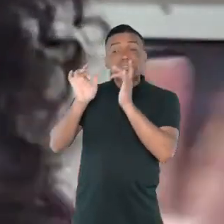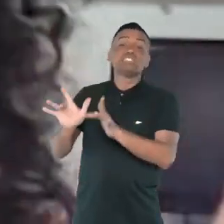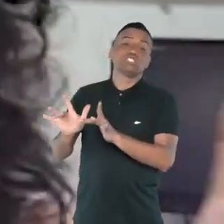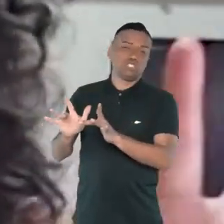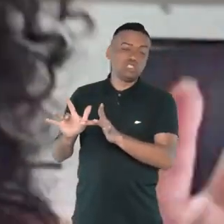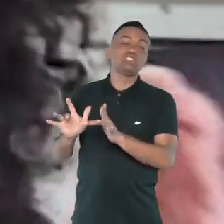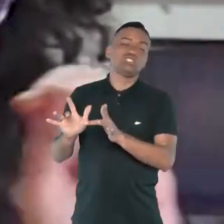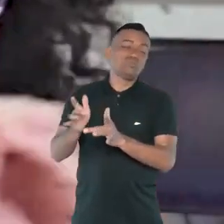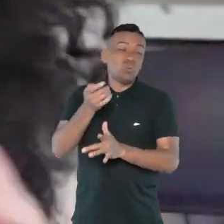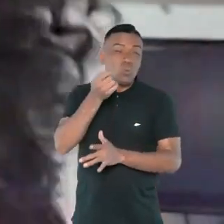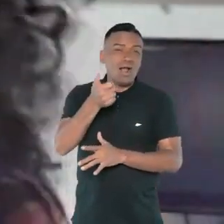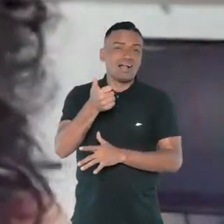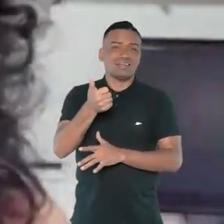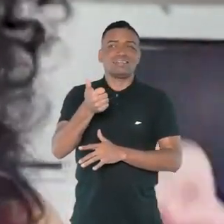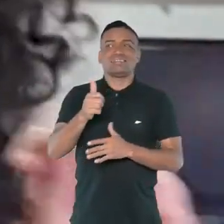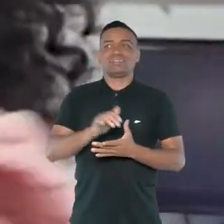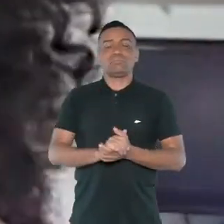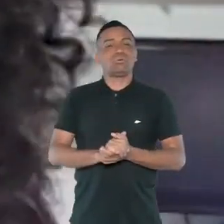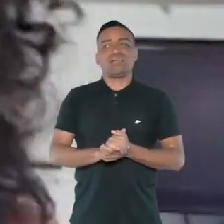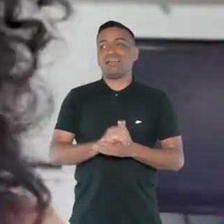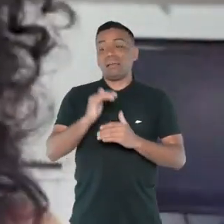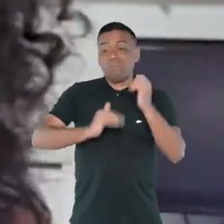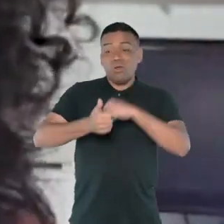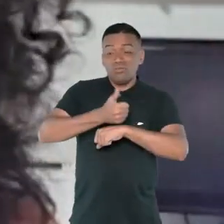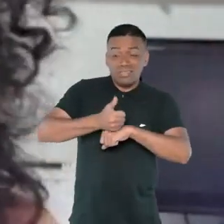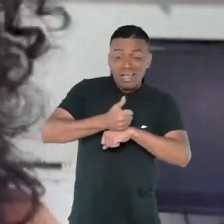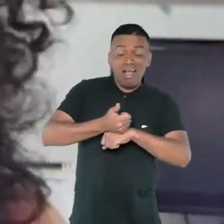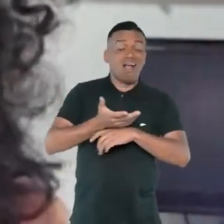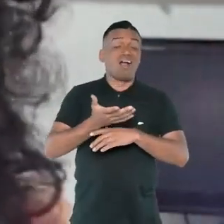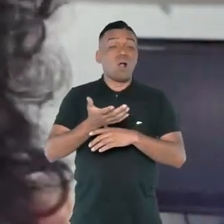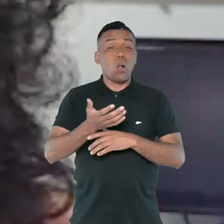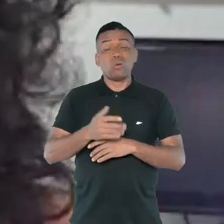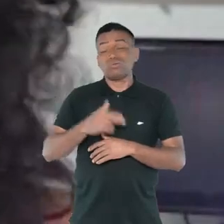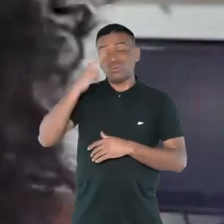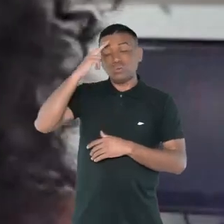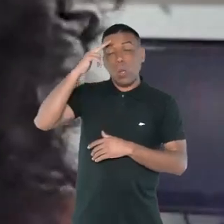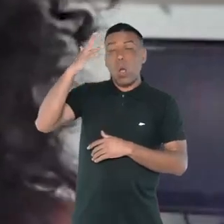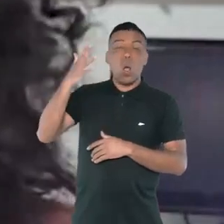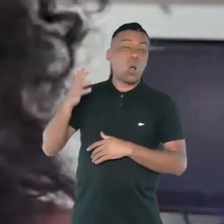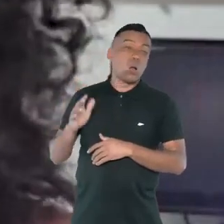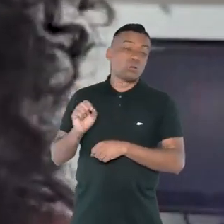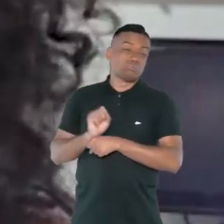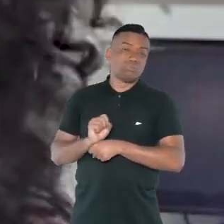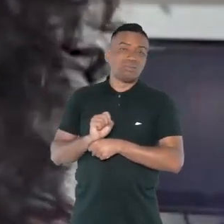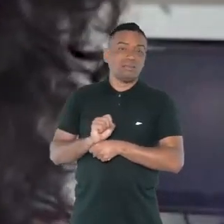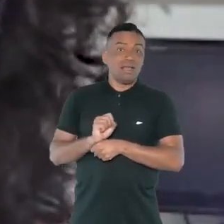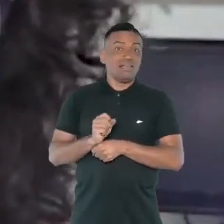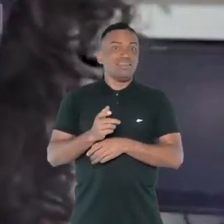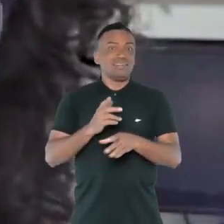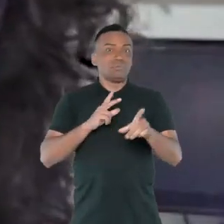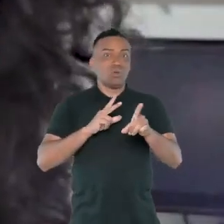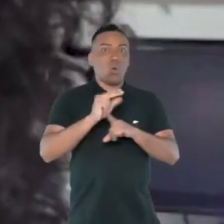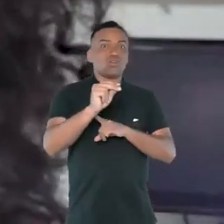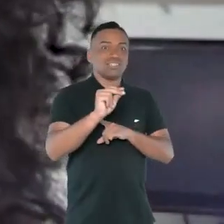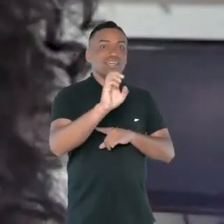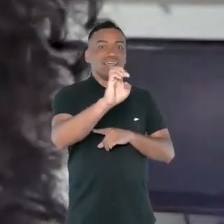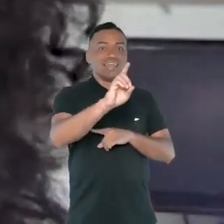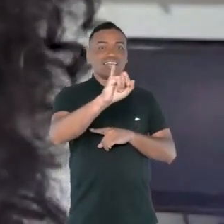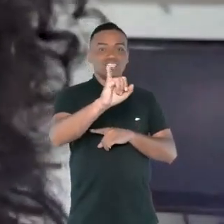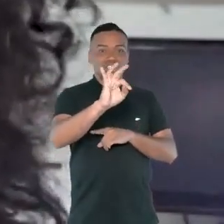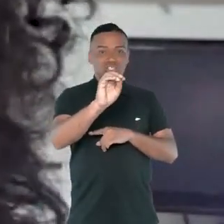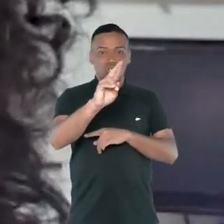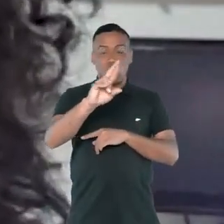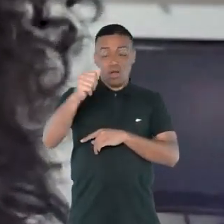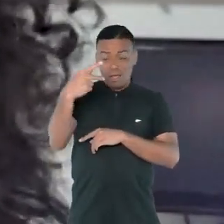Foram anos meio que quase desisti um pouco disso, adiando a carreira, adiando o sonho. E em 2014